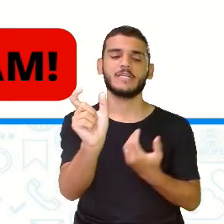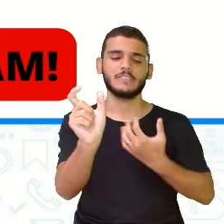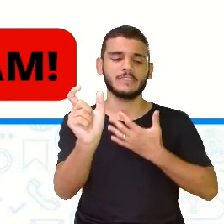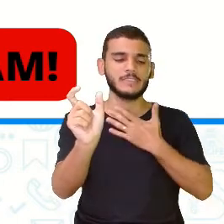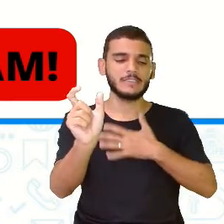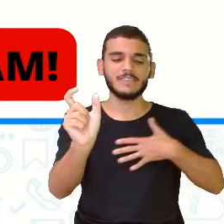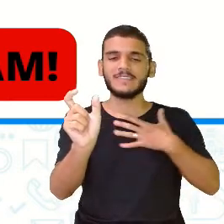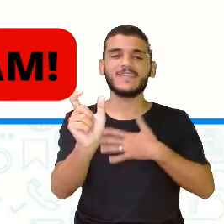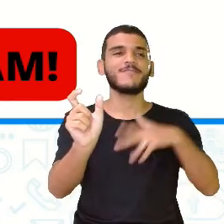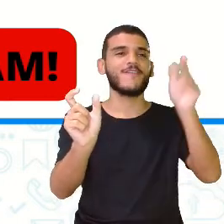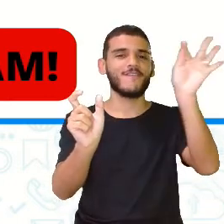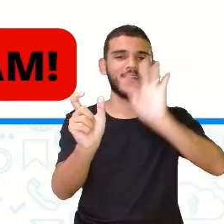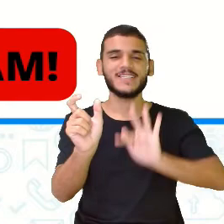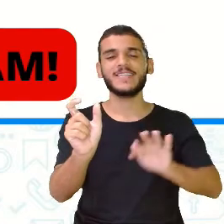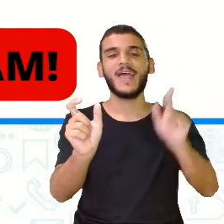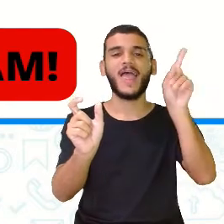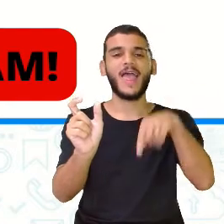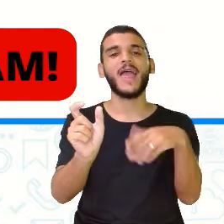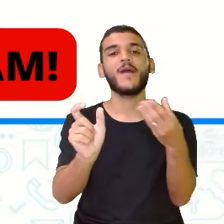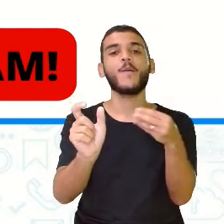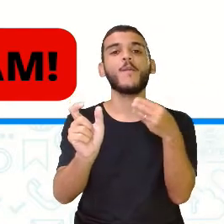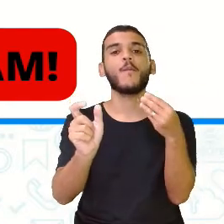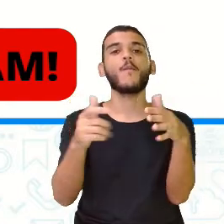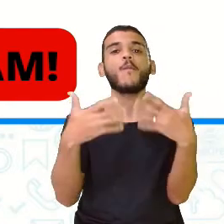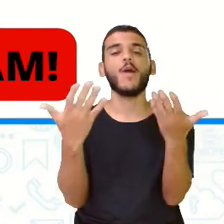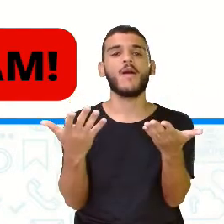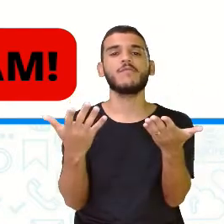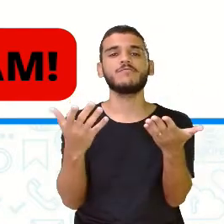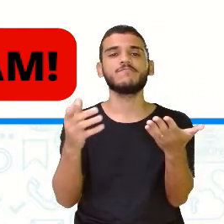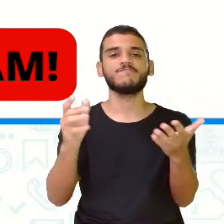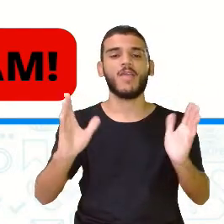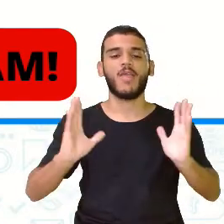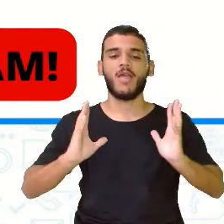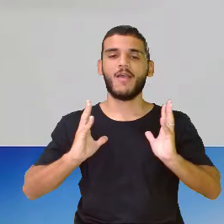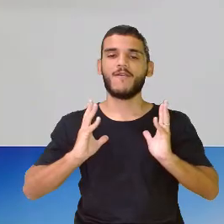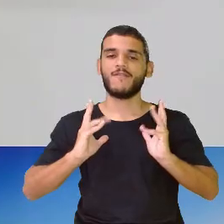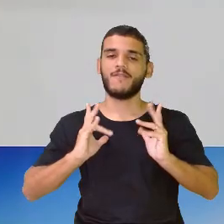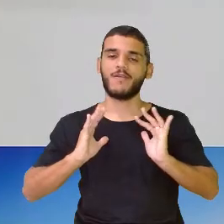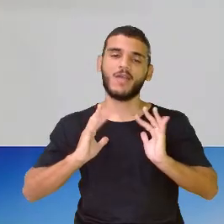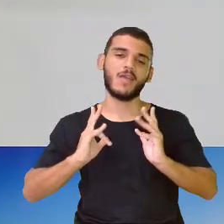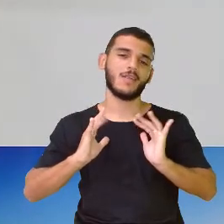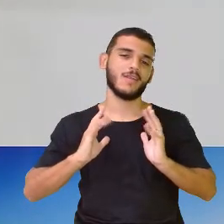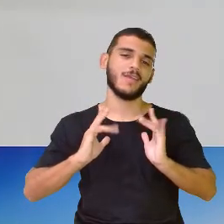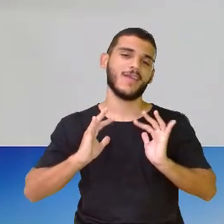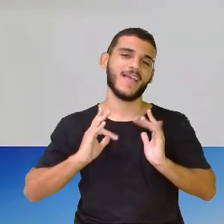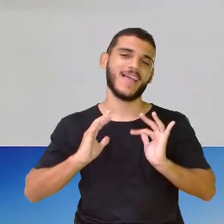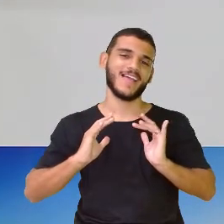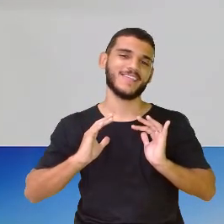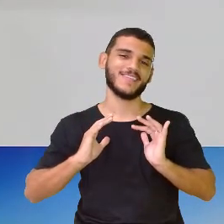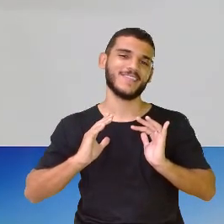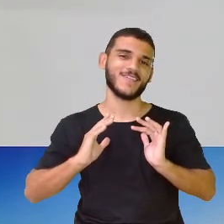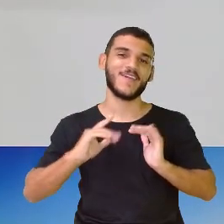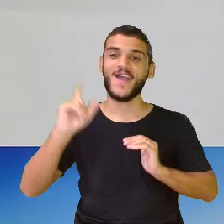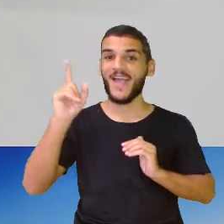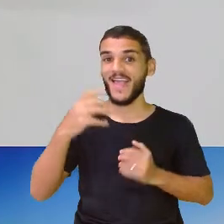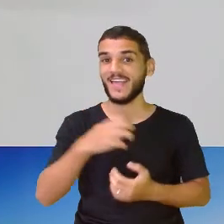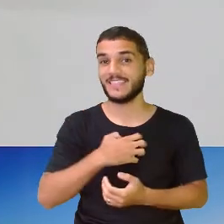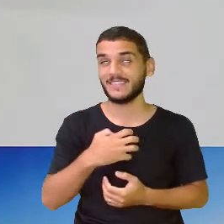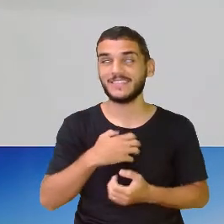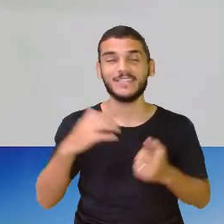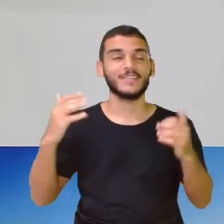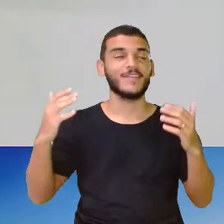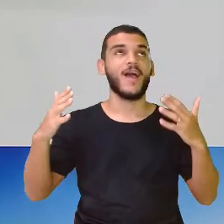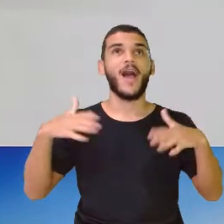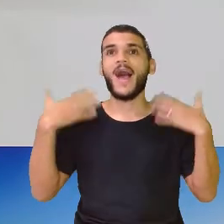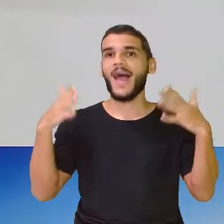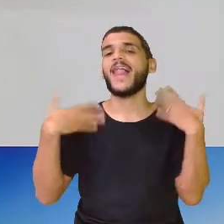alegre, por exemplo, é feriado. Feriado me deixa alegre. Final